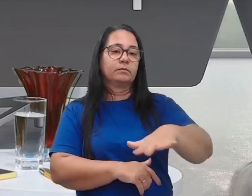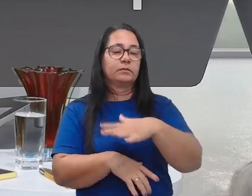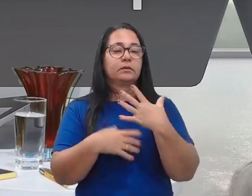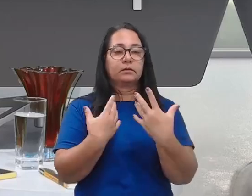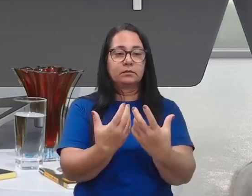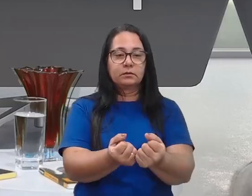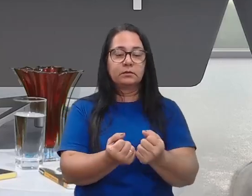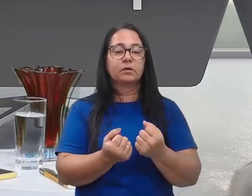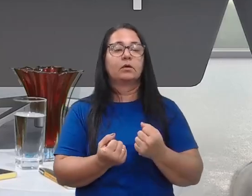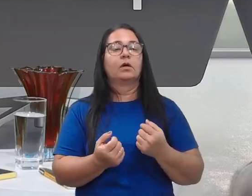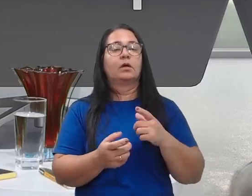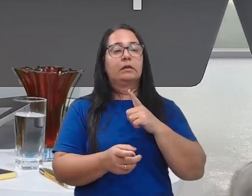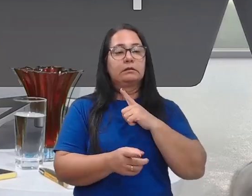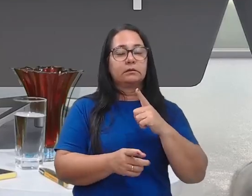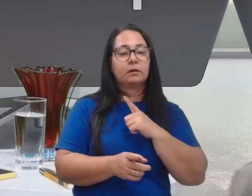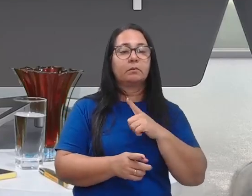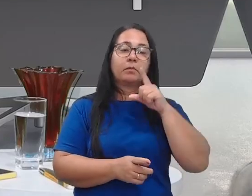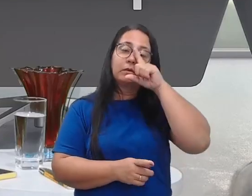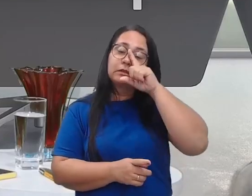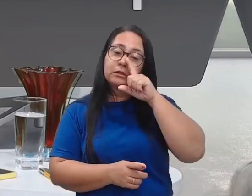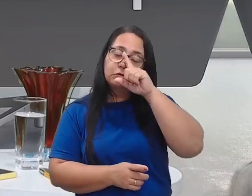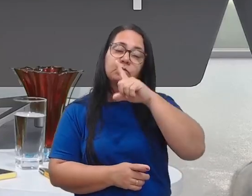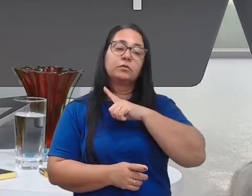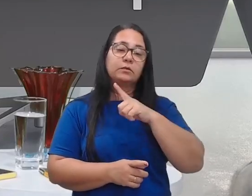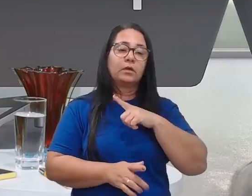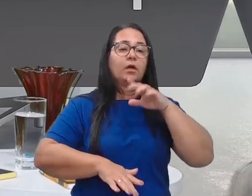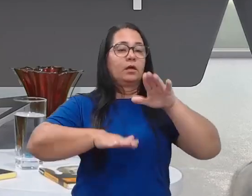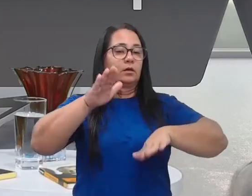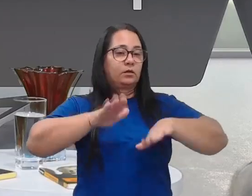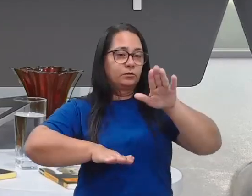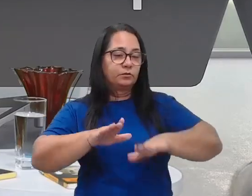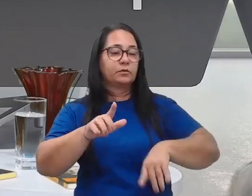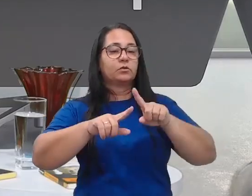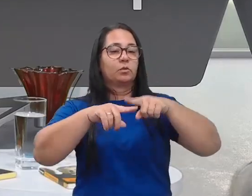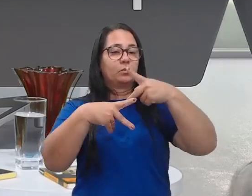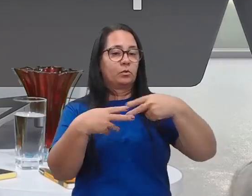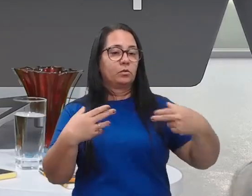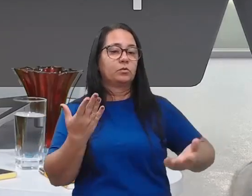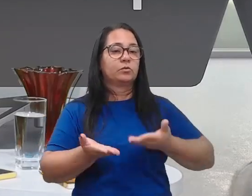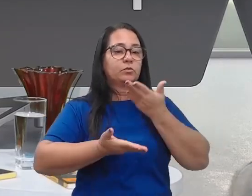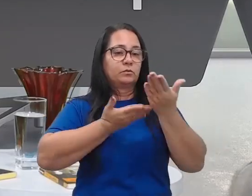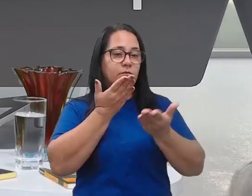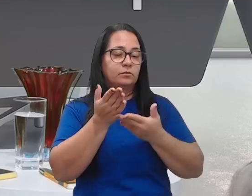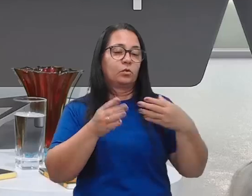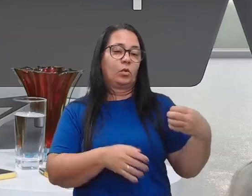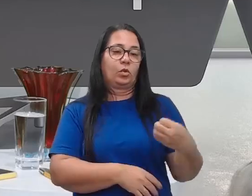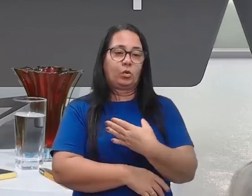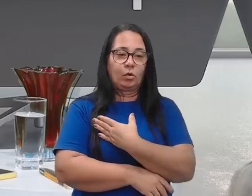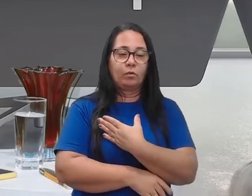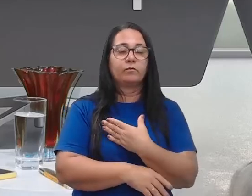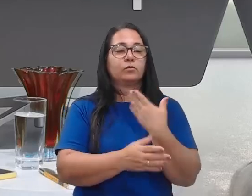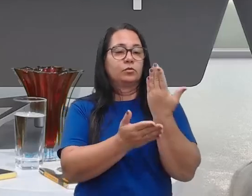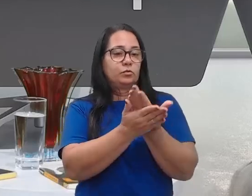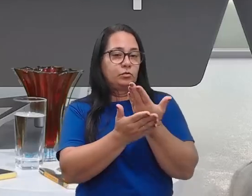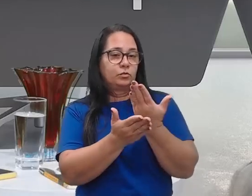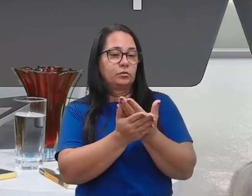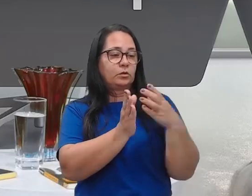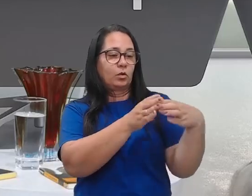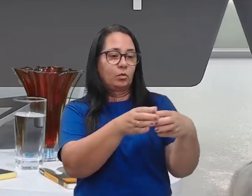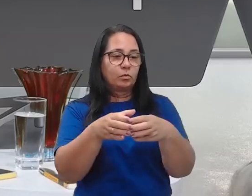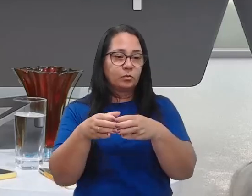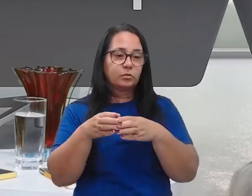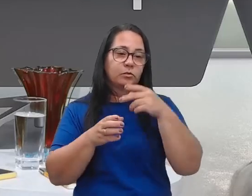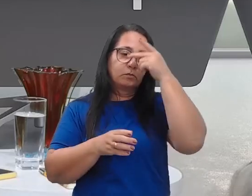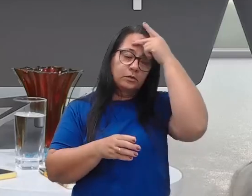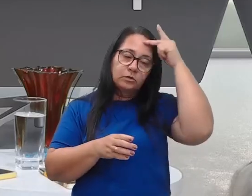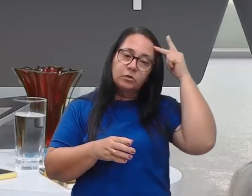é correr o risco de, às vezes, trazer um produto ou serviço novo para o mercado e estudar esse grupo de pessoas, que é o seu público-alvo,